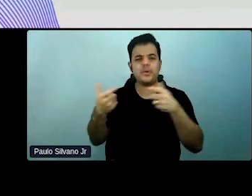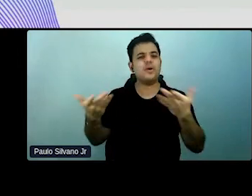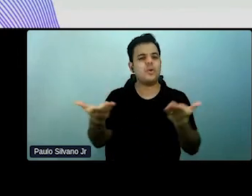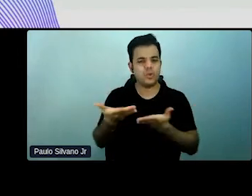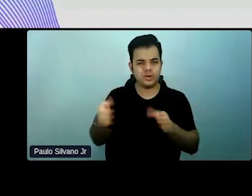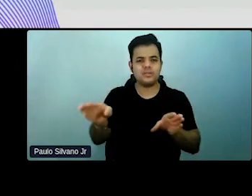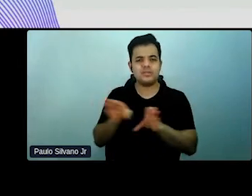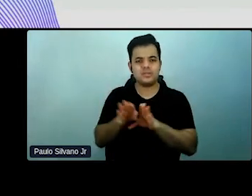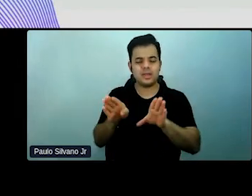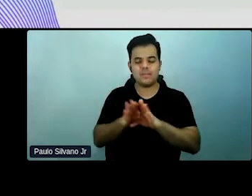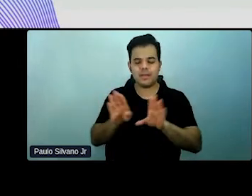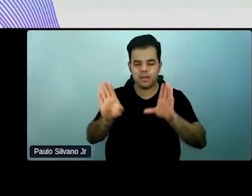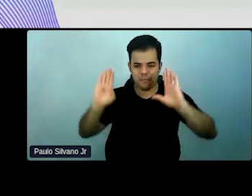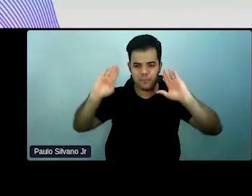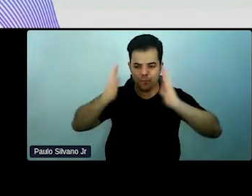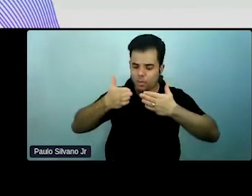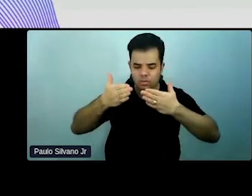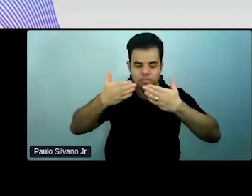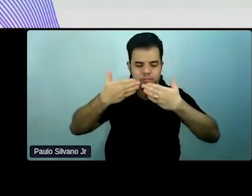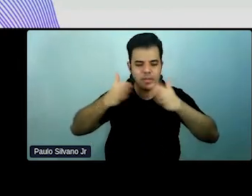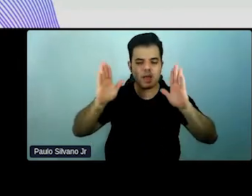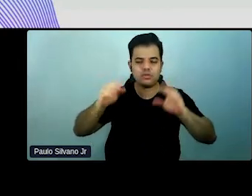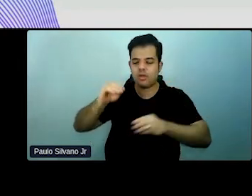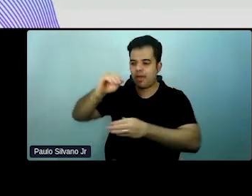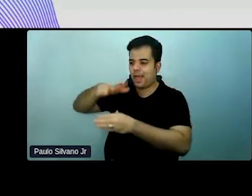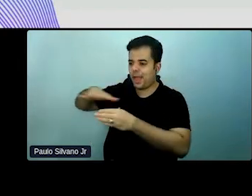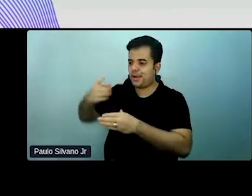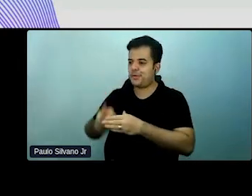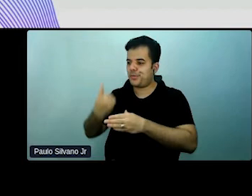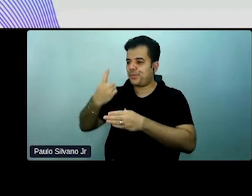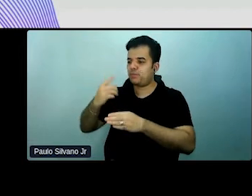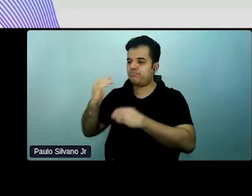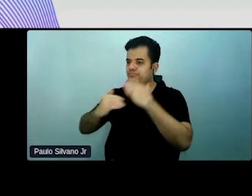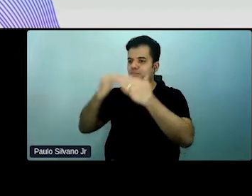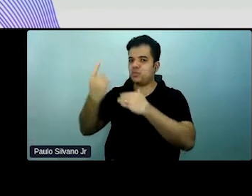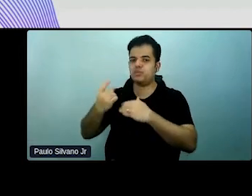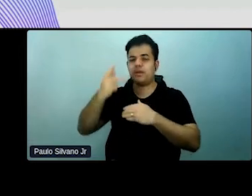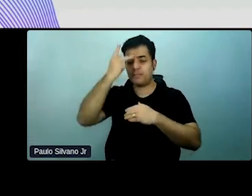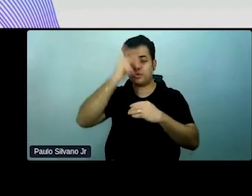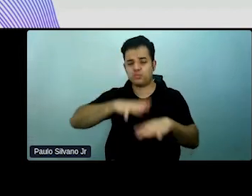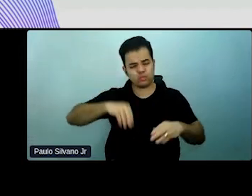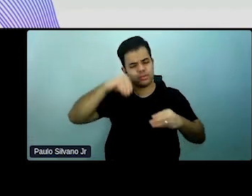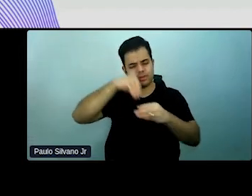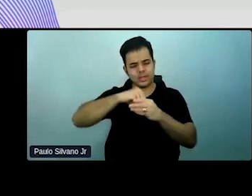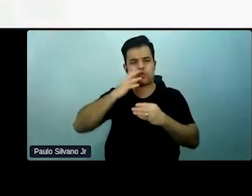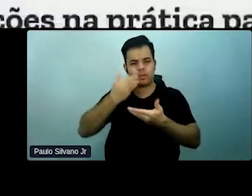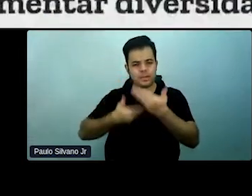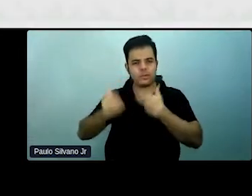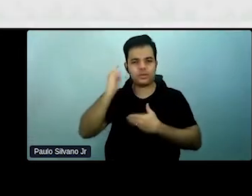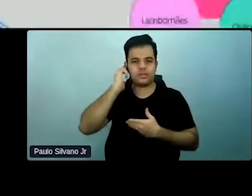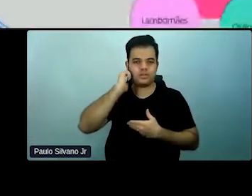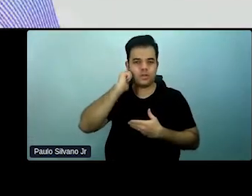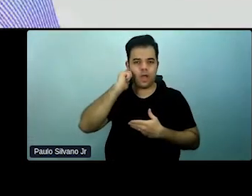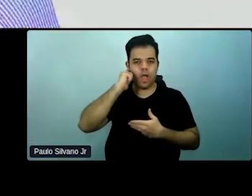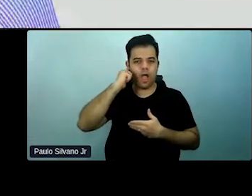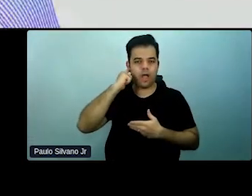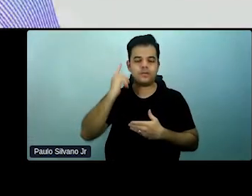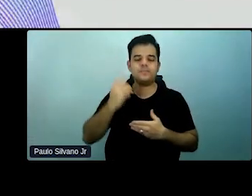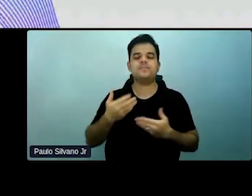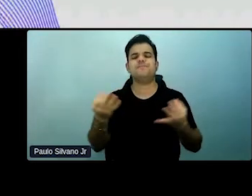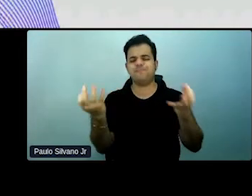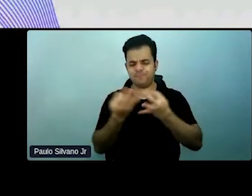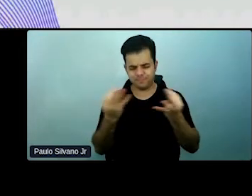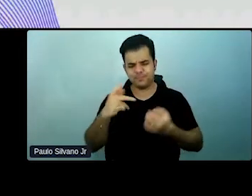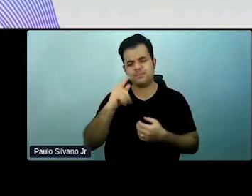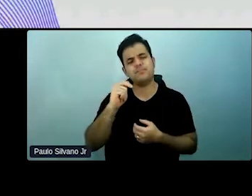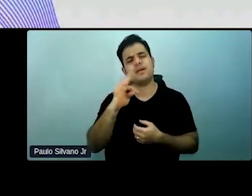forma descentralizada, não tem necessidade de uma área ou uma pessoa desenvolver, e sim as pessoas que estão envolvidas. Perfeito,